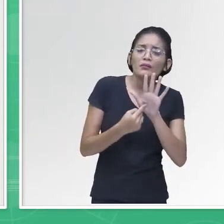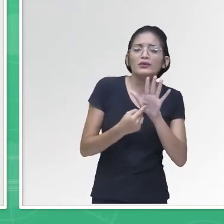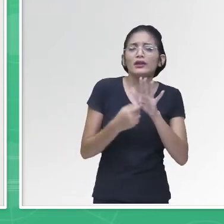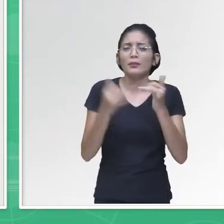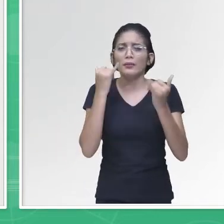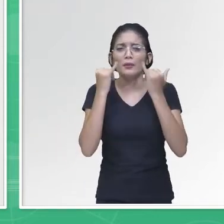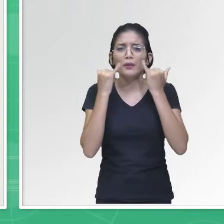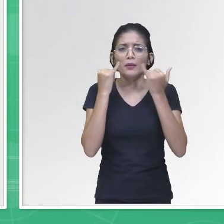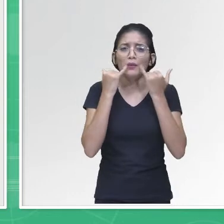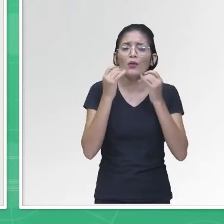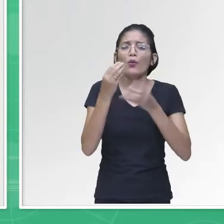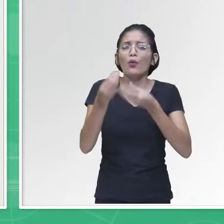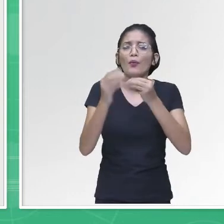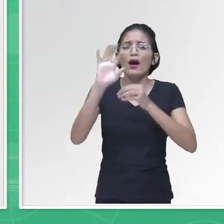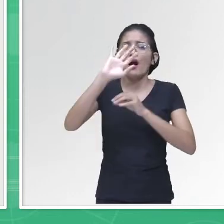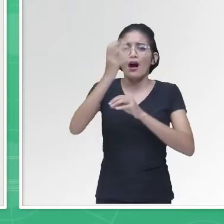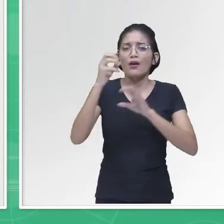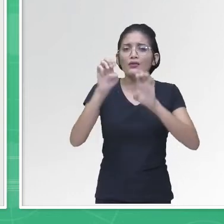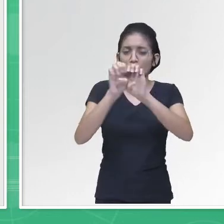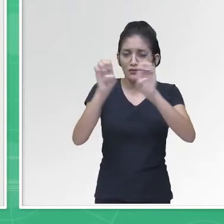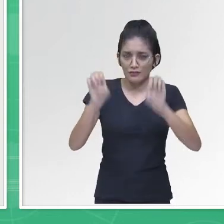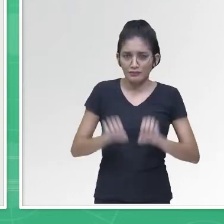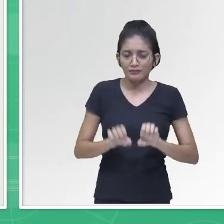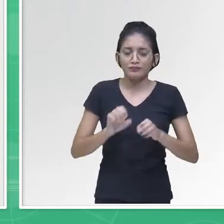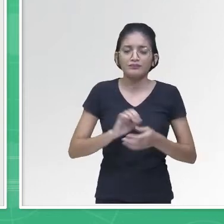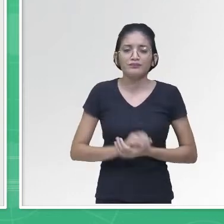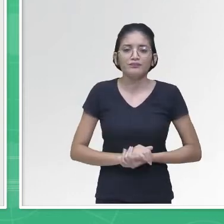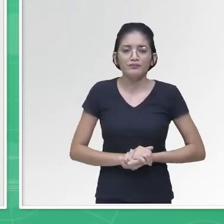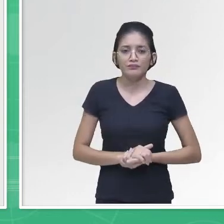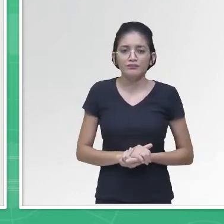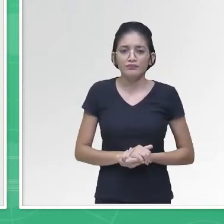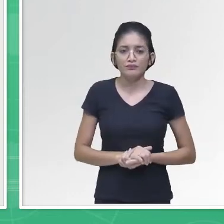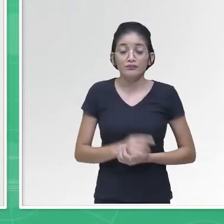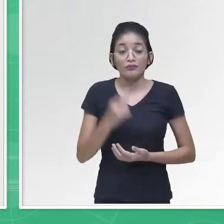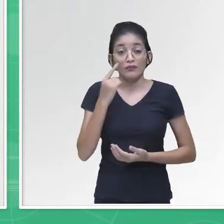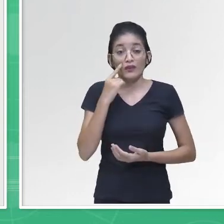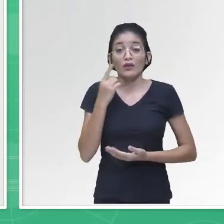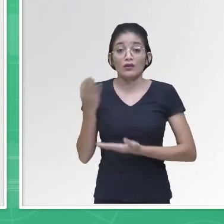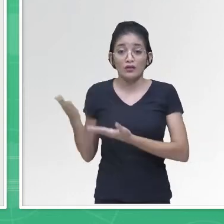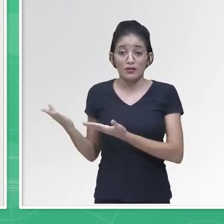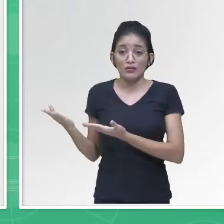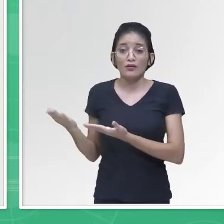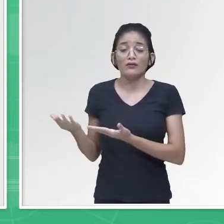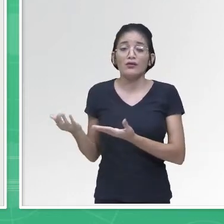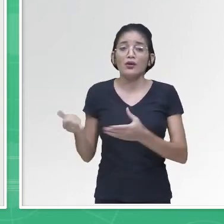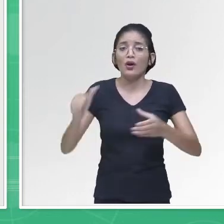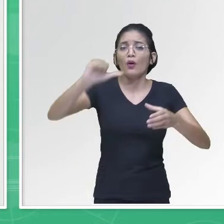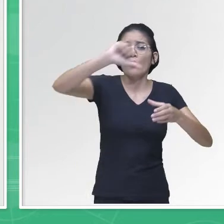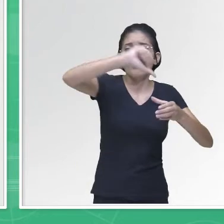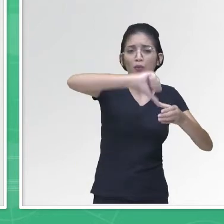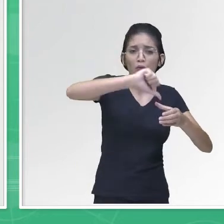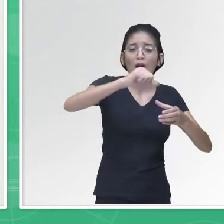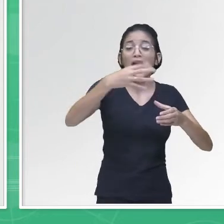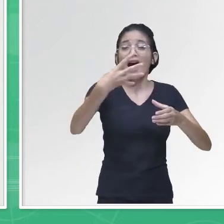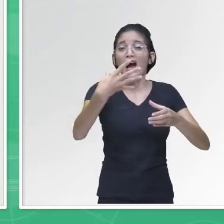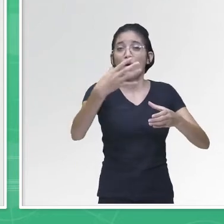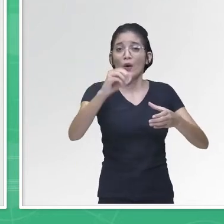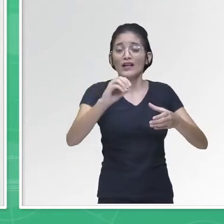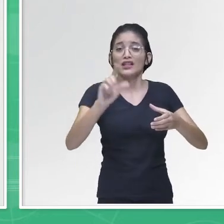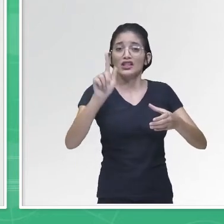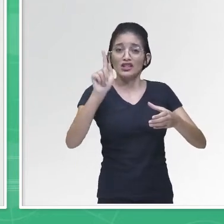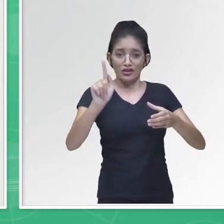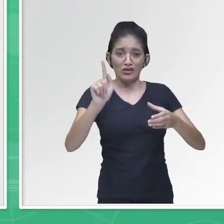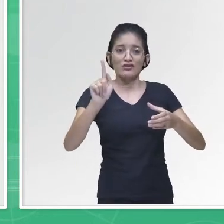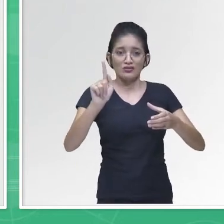informações sobre esse sistema. Observe. Aqui, gente, foi adicionado 40 gramas